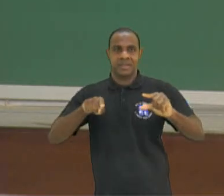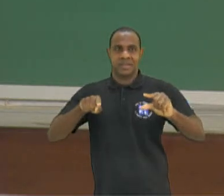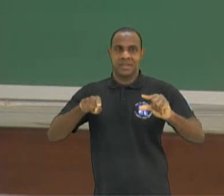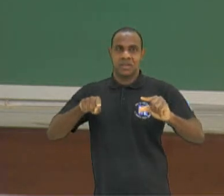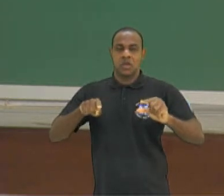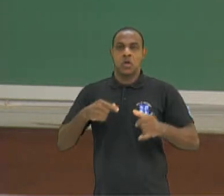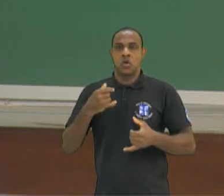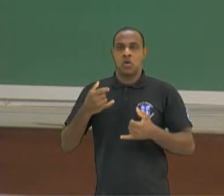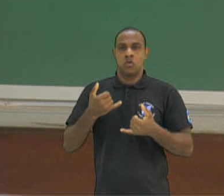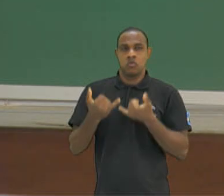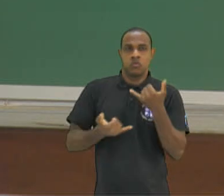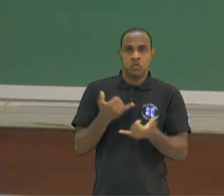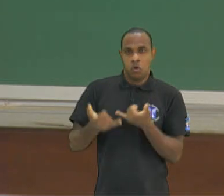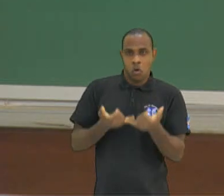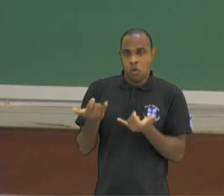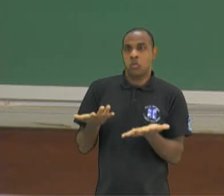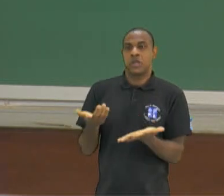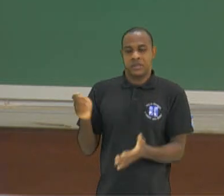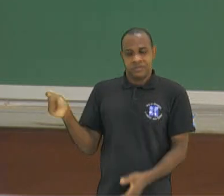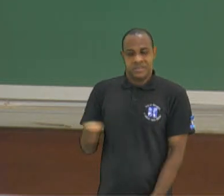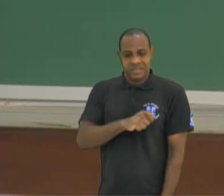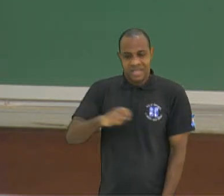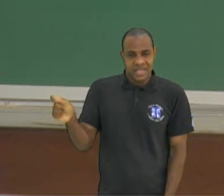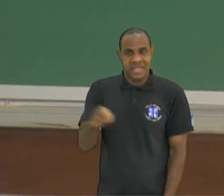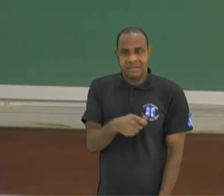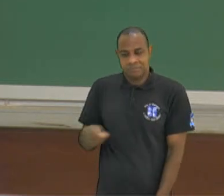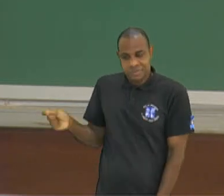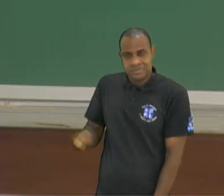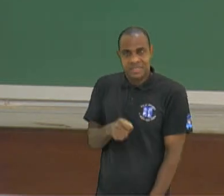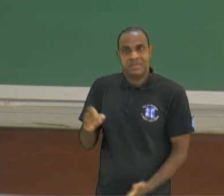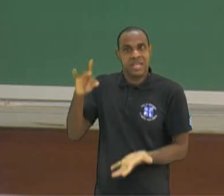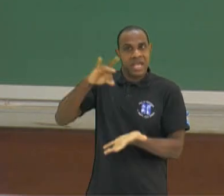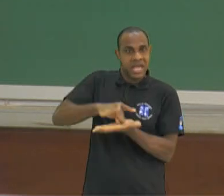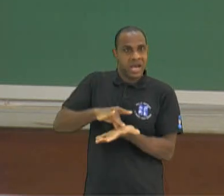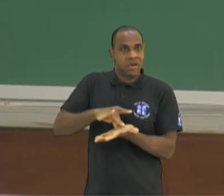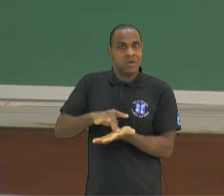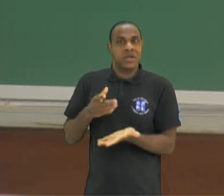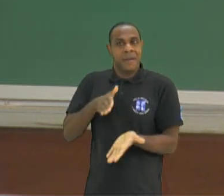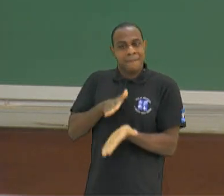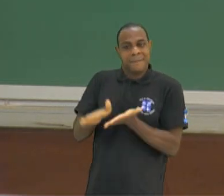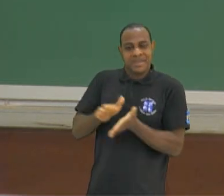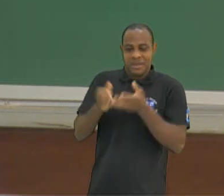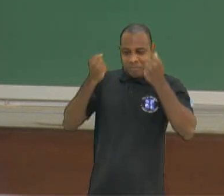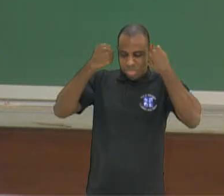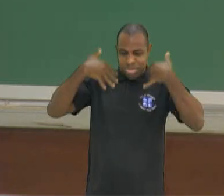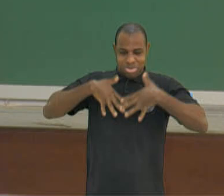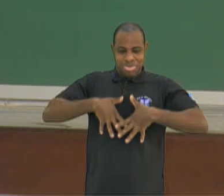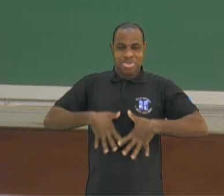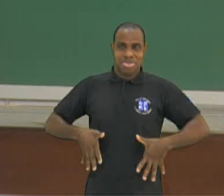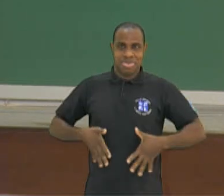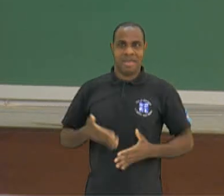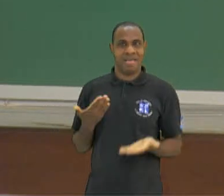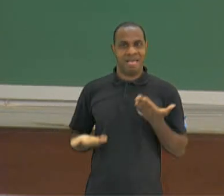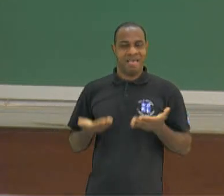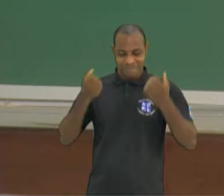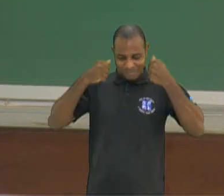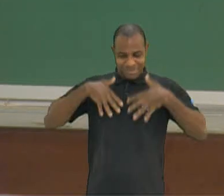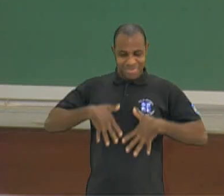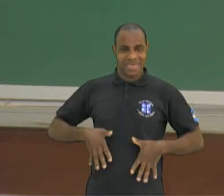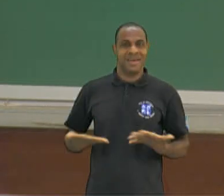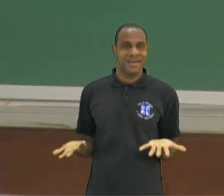qual queima mais de 8 calorias. No caso, o pronome que pode ser omitido, na maioria das vezes, é o pronome that.